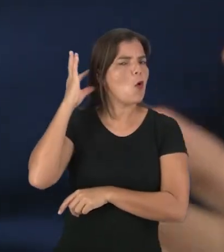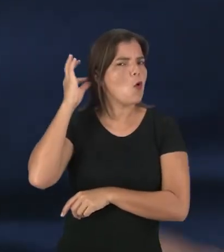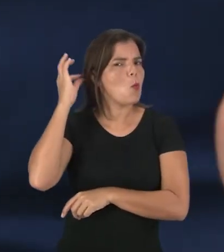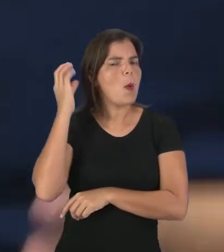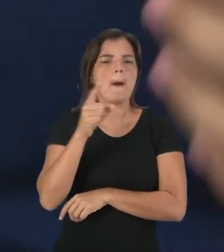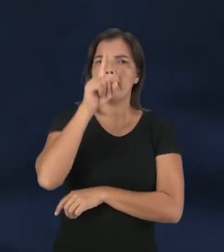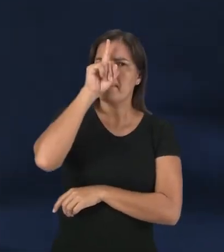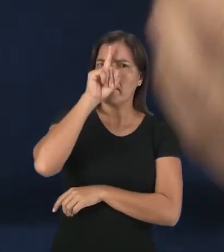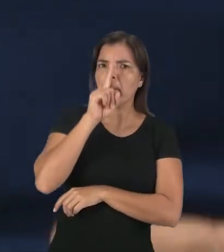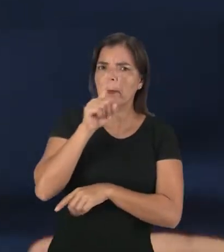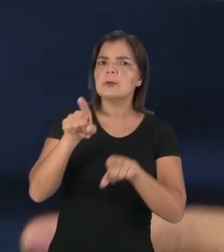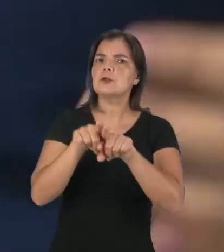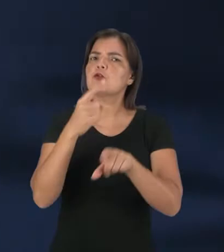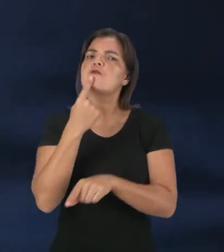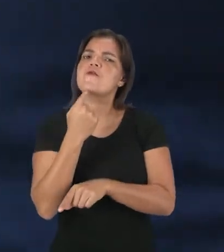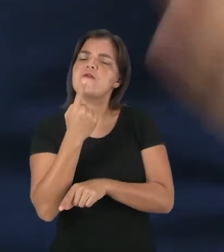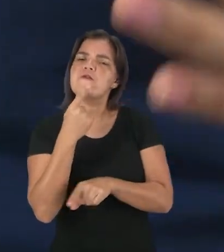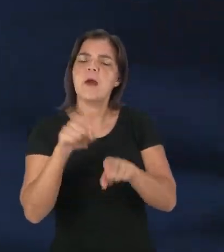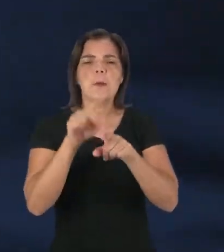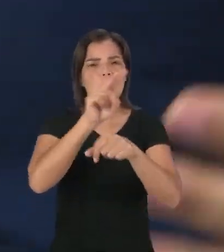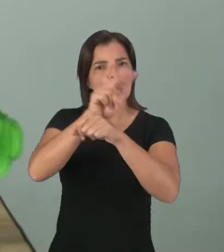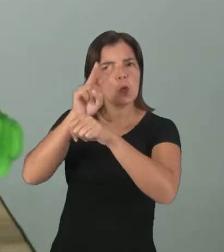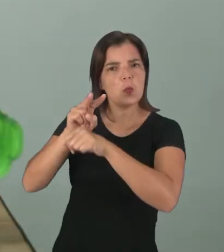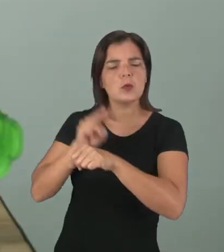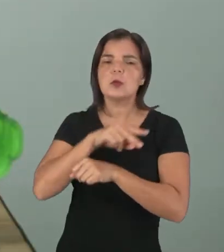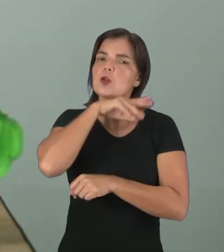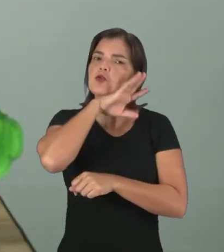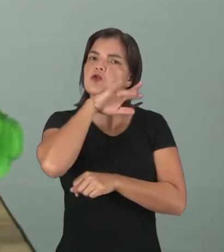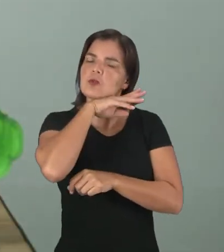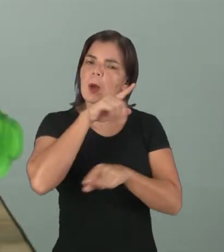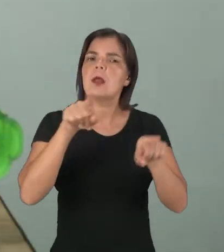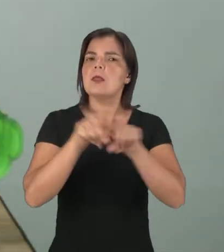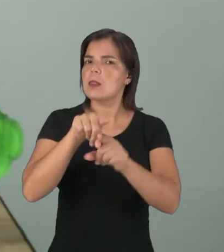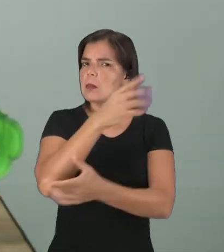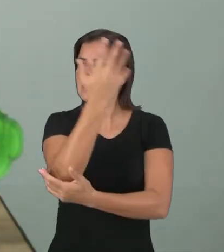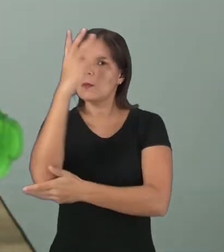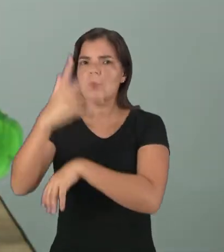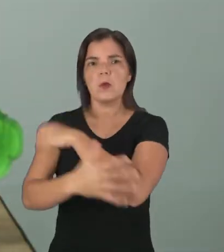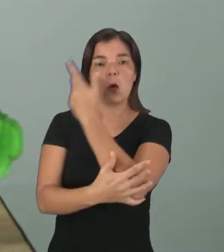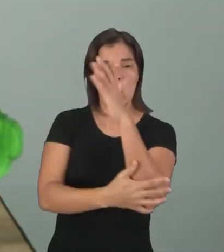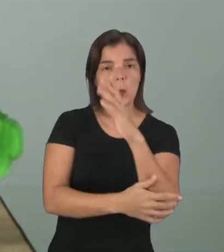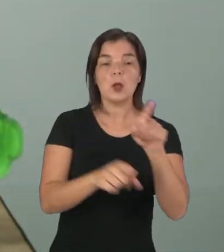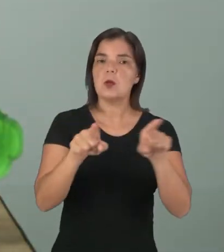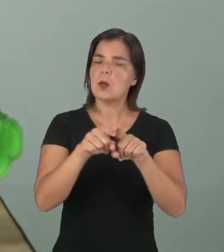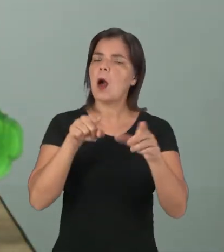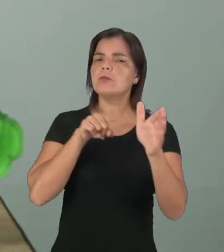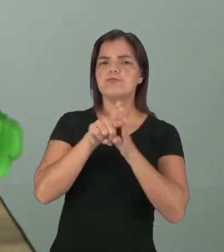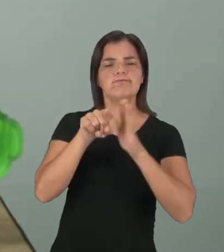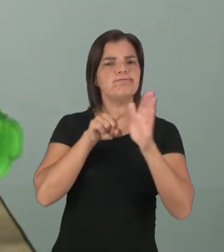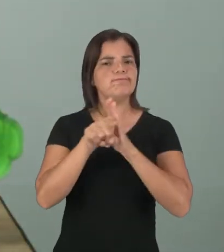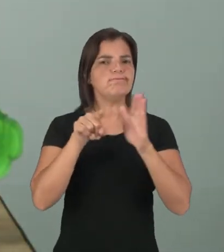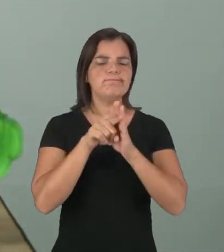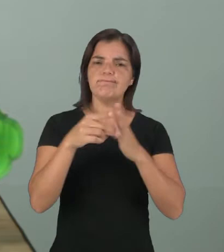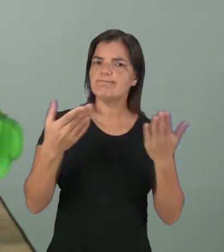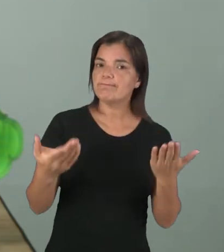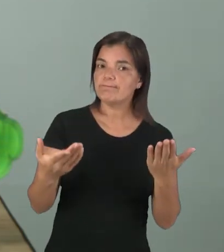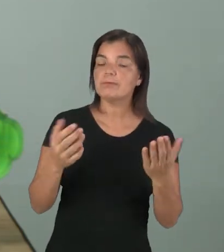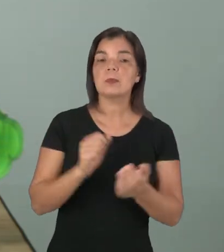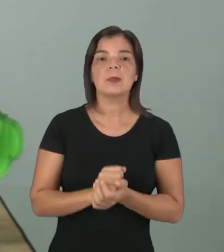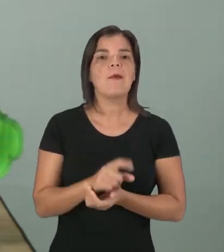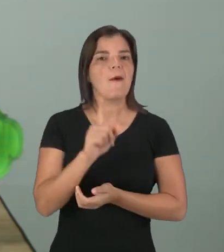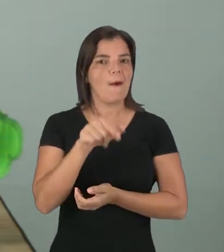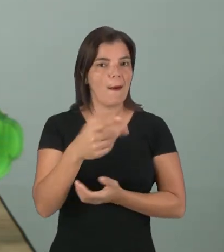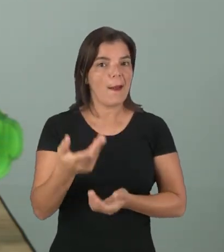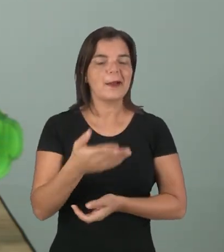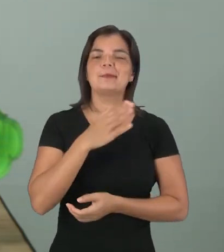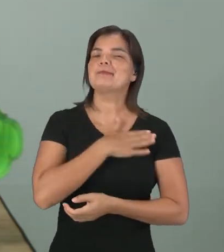tão avermelhado que defende, que protege os animais e a floresta? E nos causa algumas perguntas, algumas interrogações. Isso